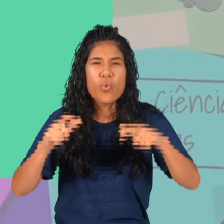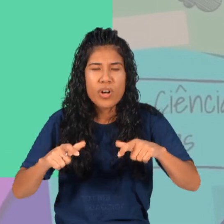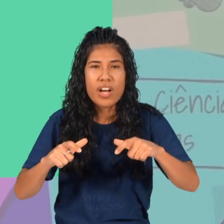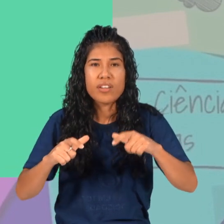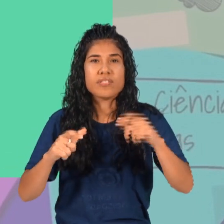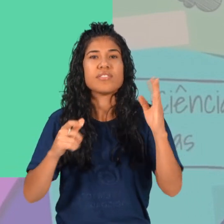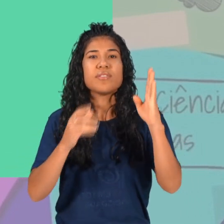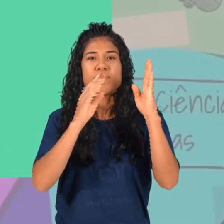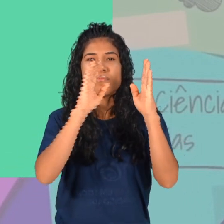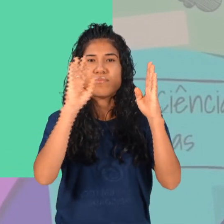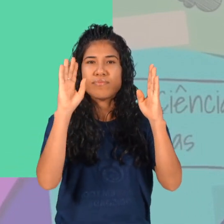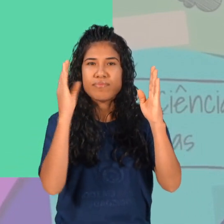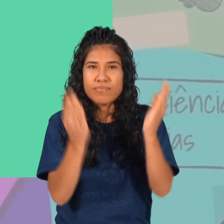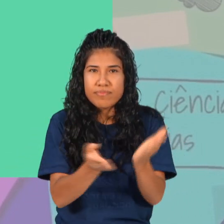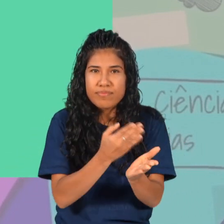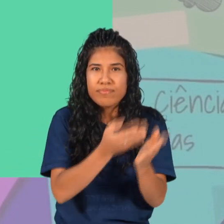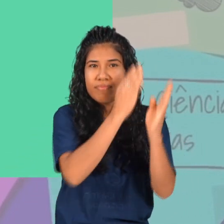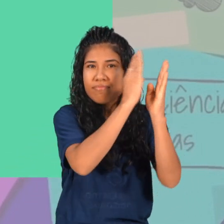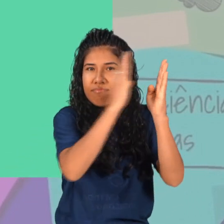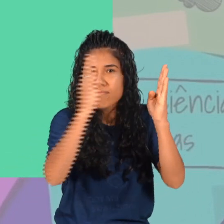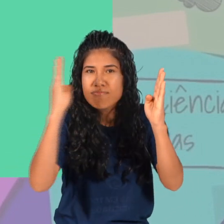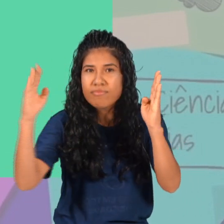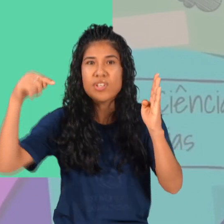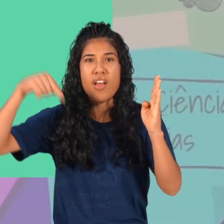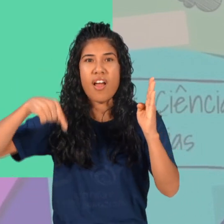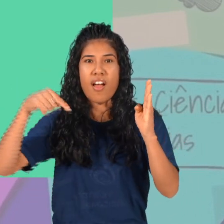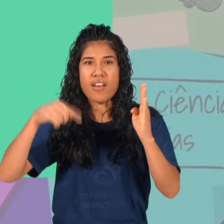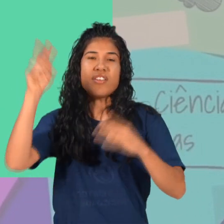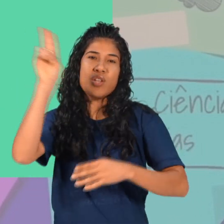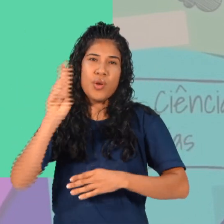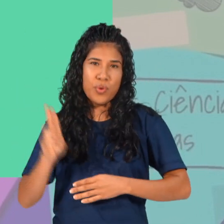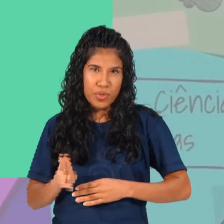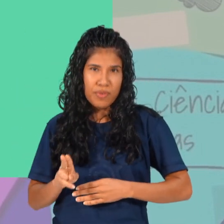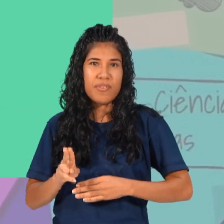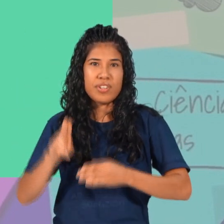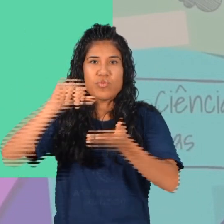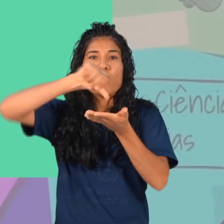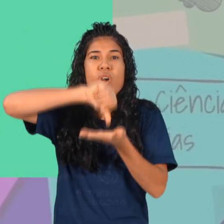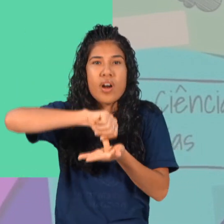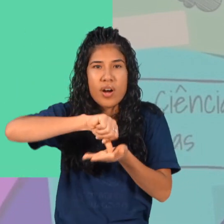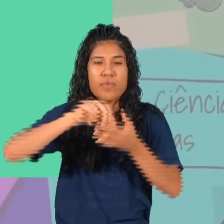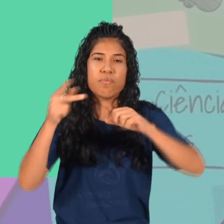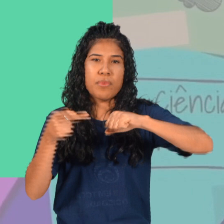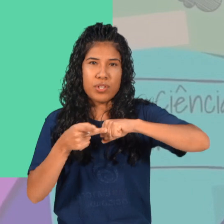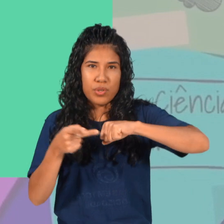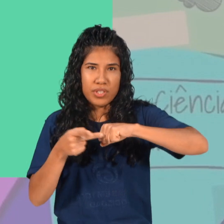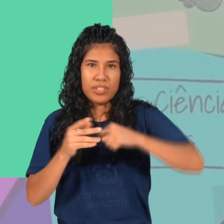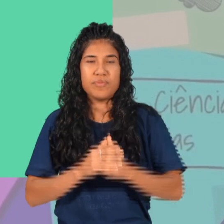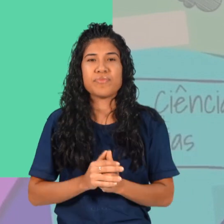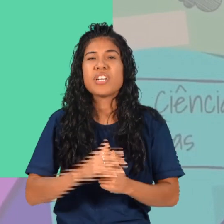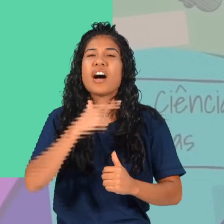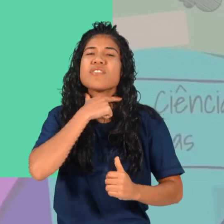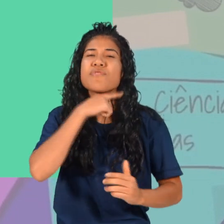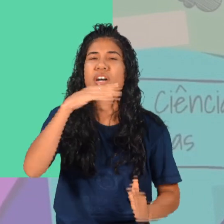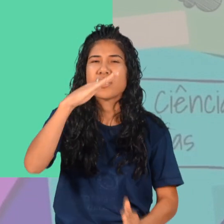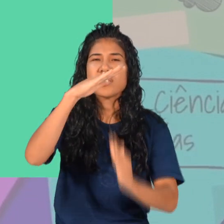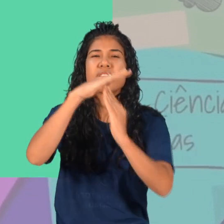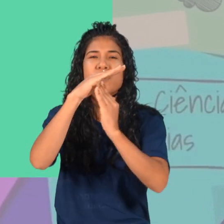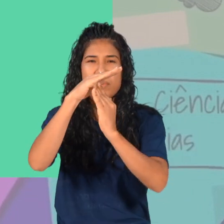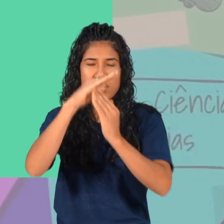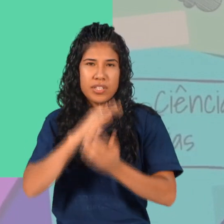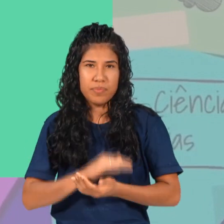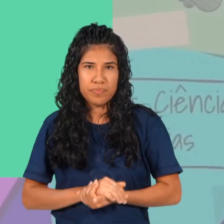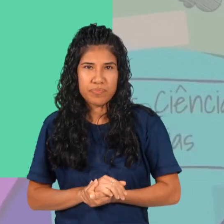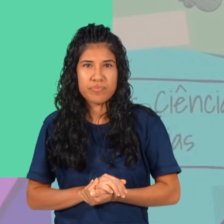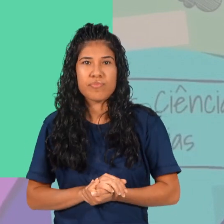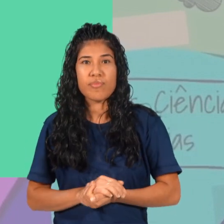Francisco no Campus sede as vagas são limitadas e para confirmar a presença os